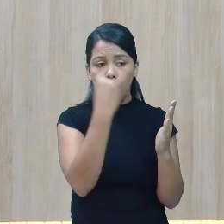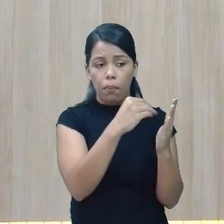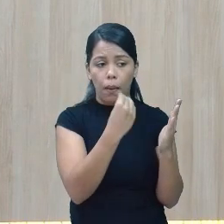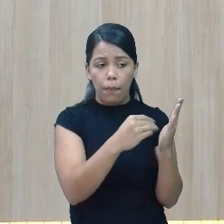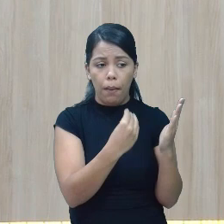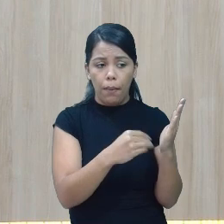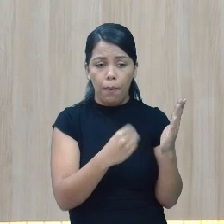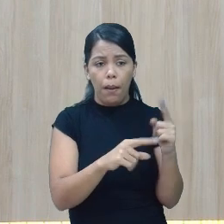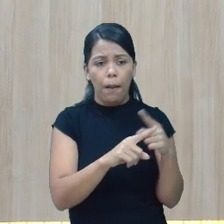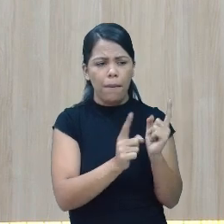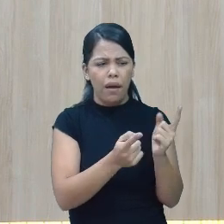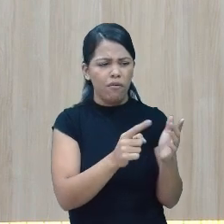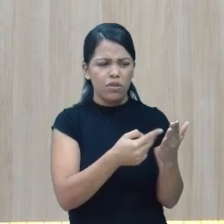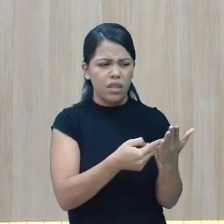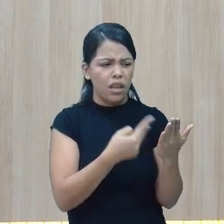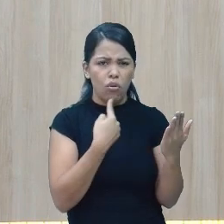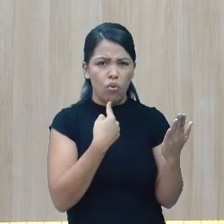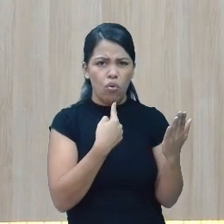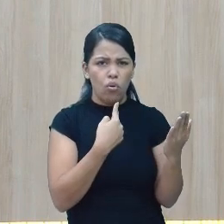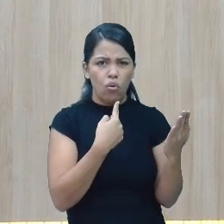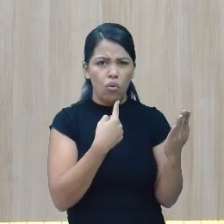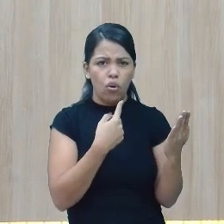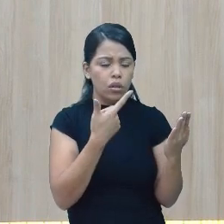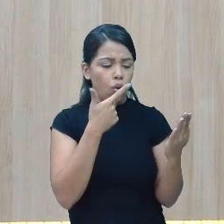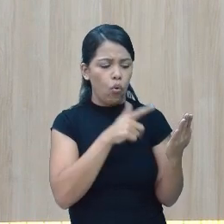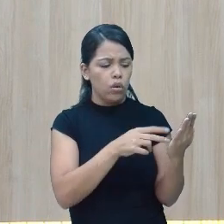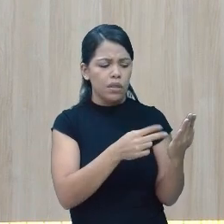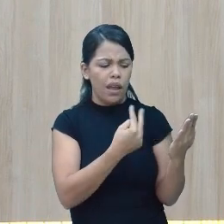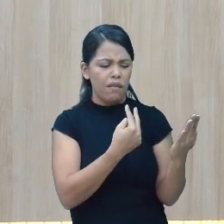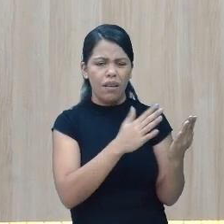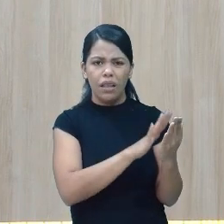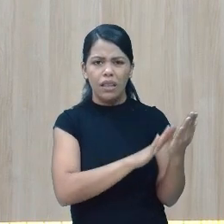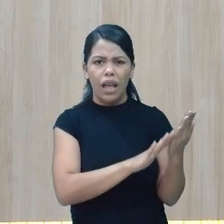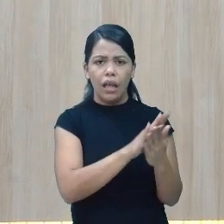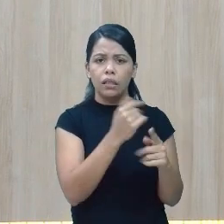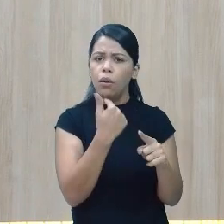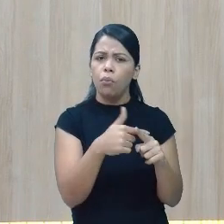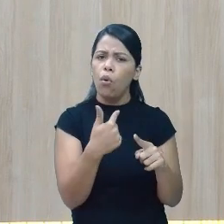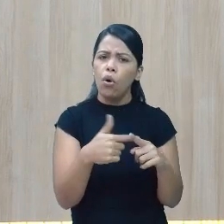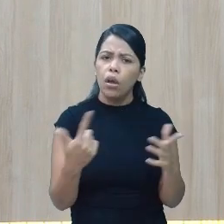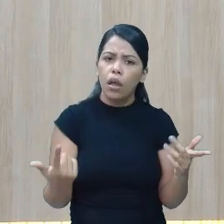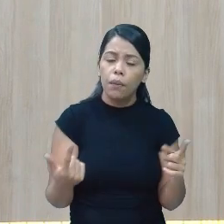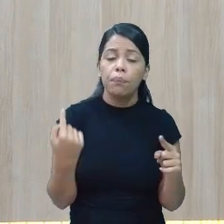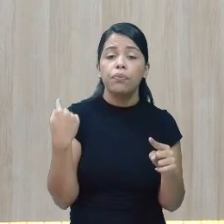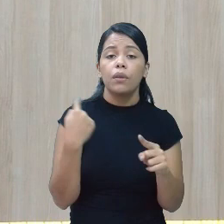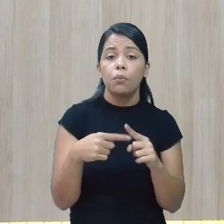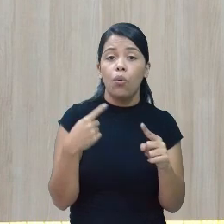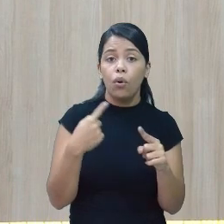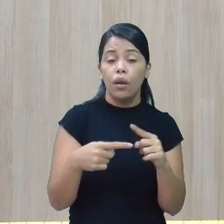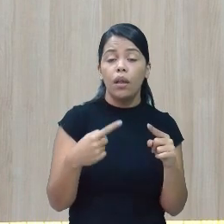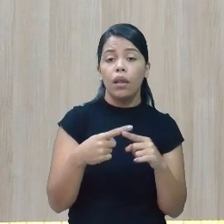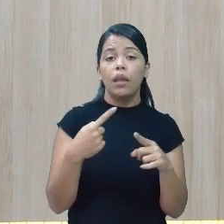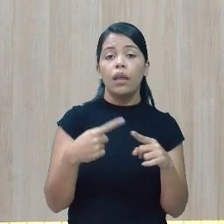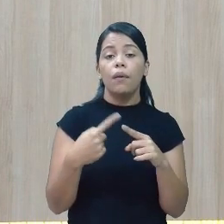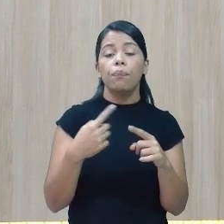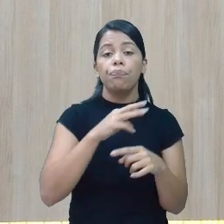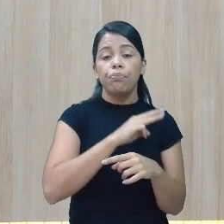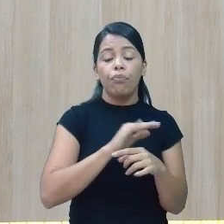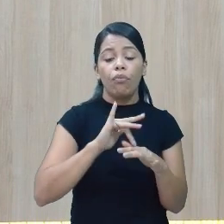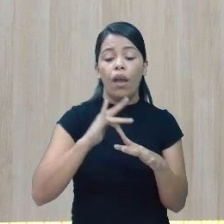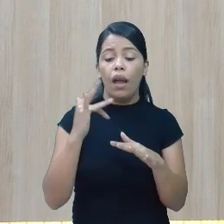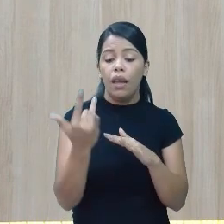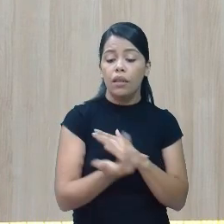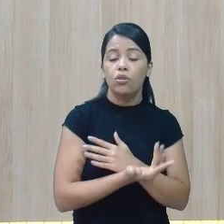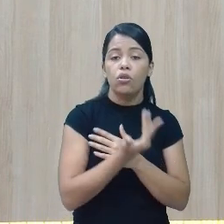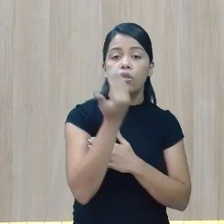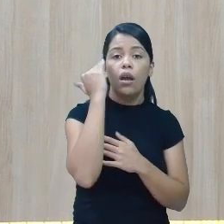você gerou com relação à utilização daquelas redes sociais geraram informações para aquela rede social, de